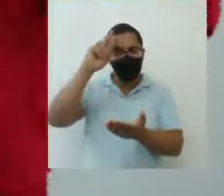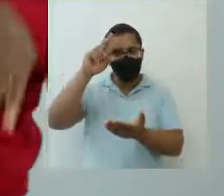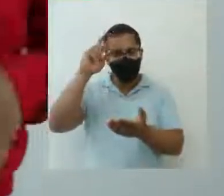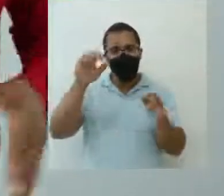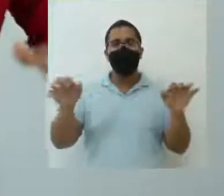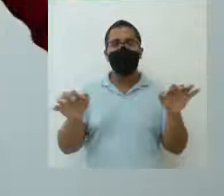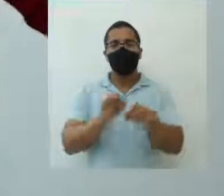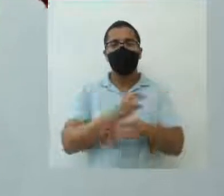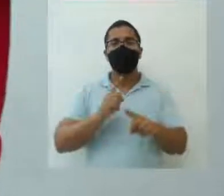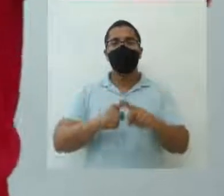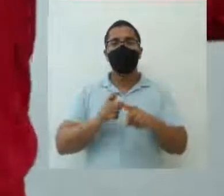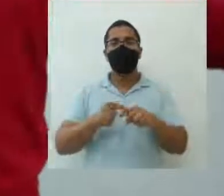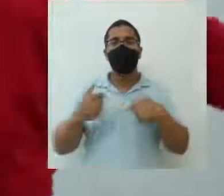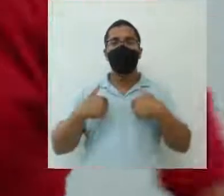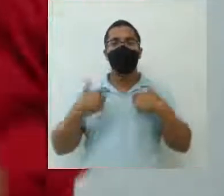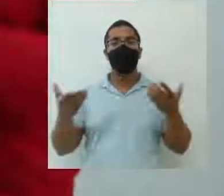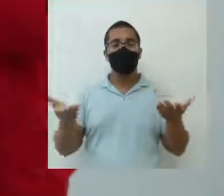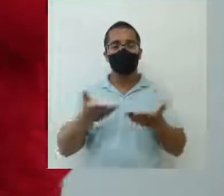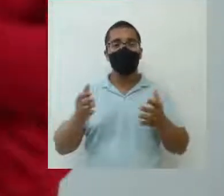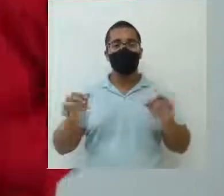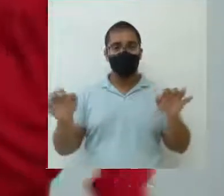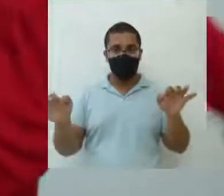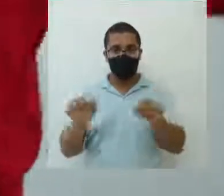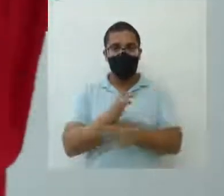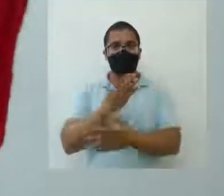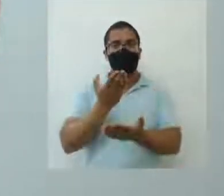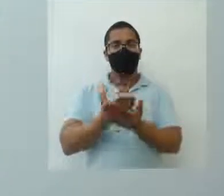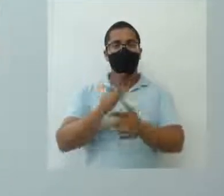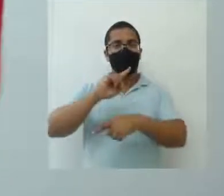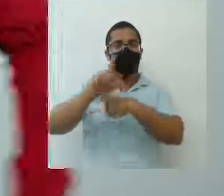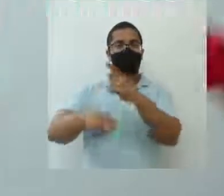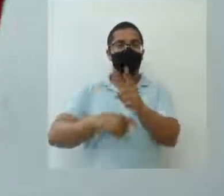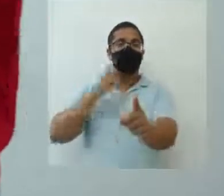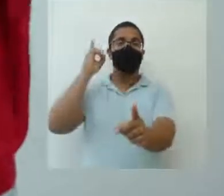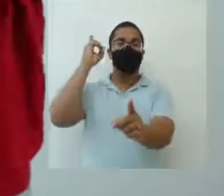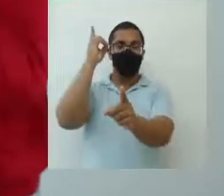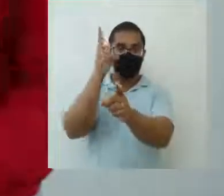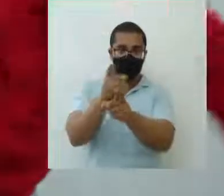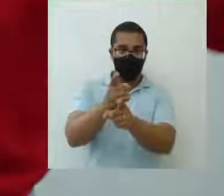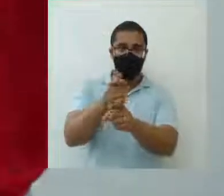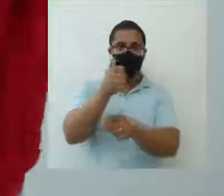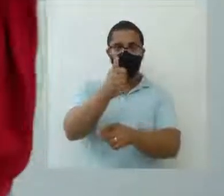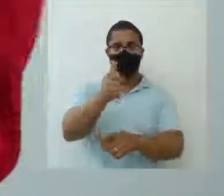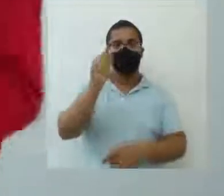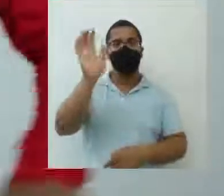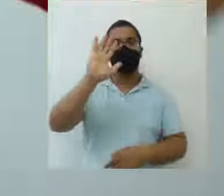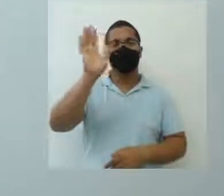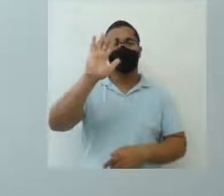estou indo e até o próximo encontro. Tchauzinho!